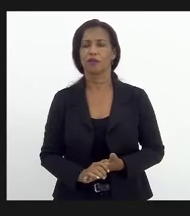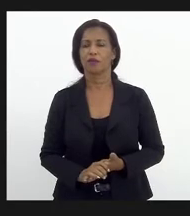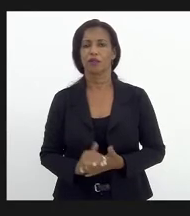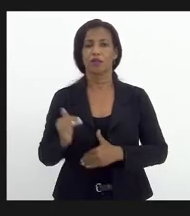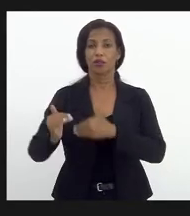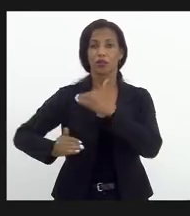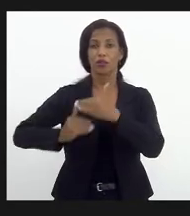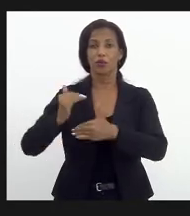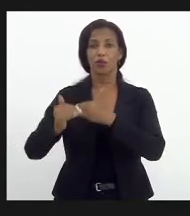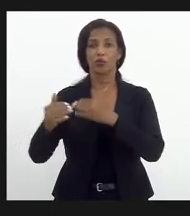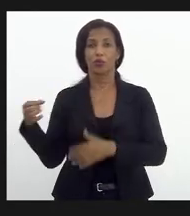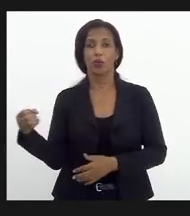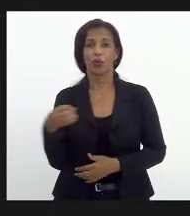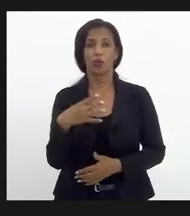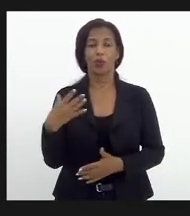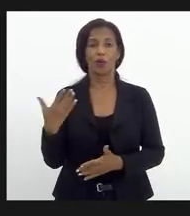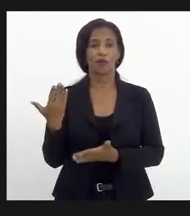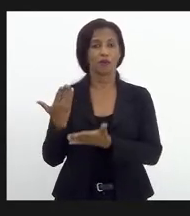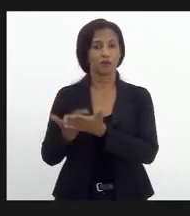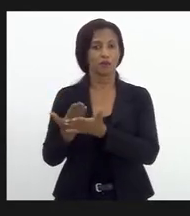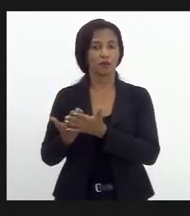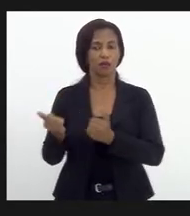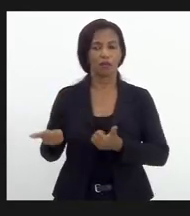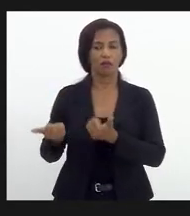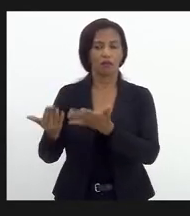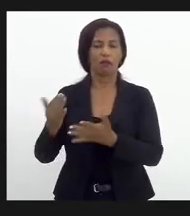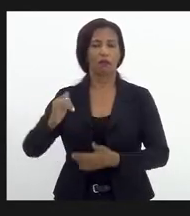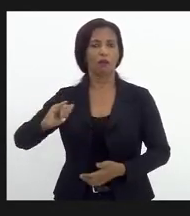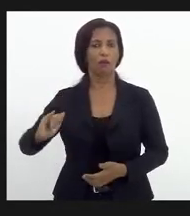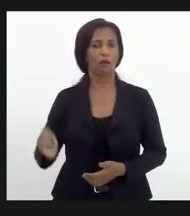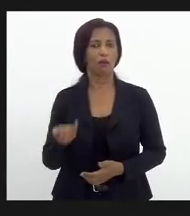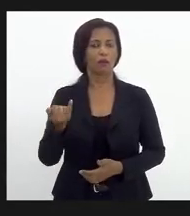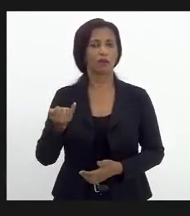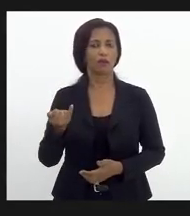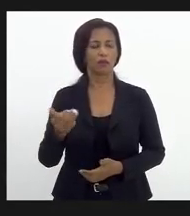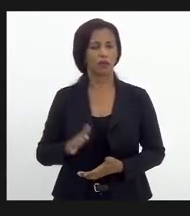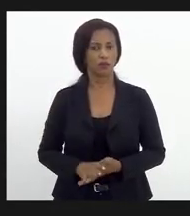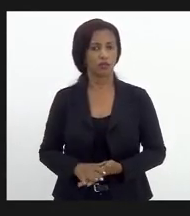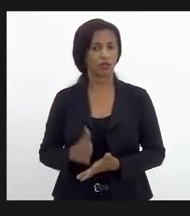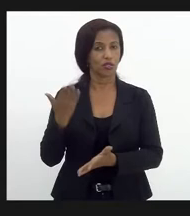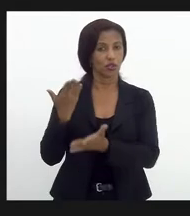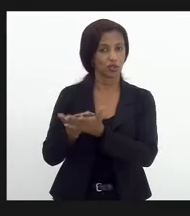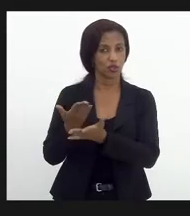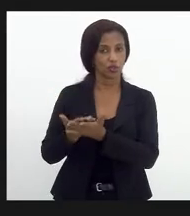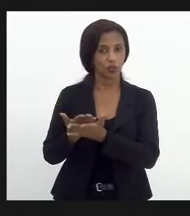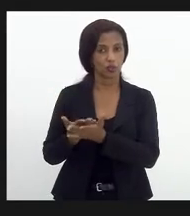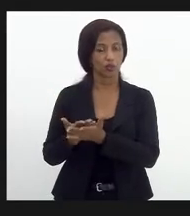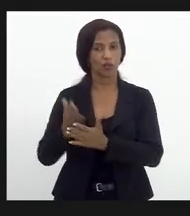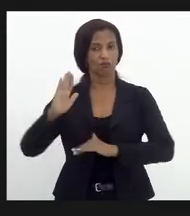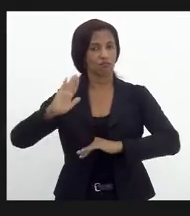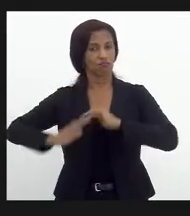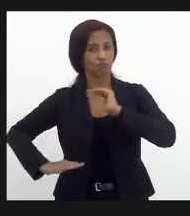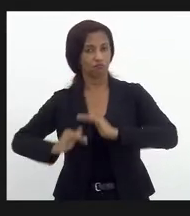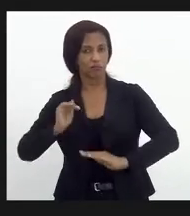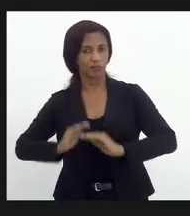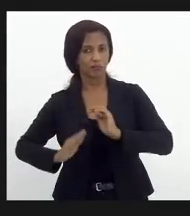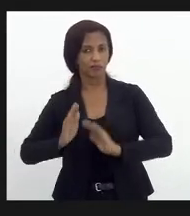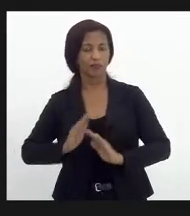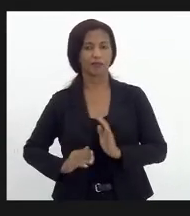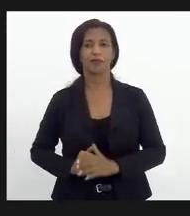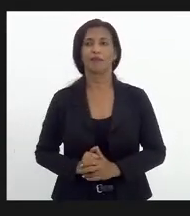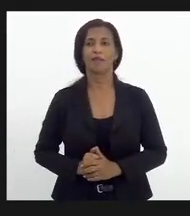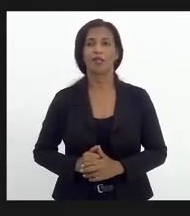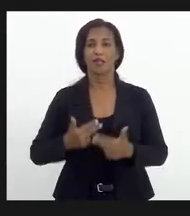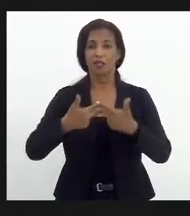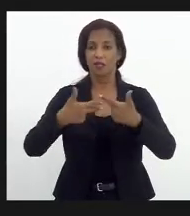construir novas escolas e de dar oportunidade aos nossos alunos de estudar, de se capacitar e de